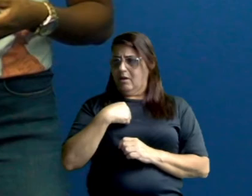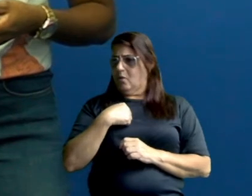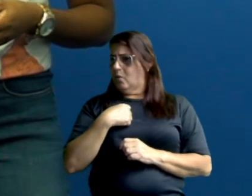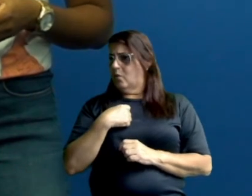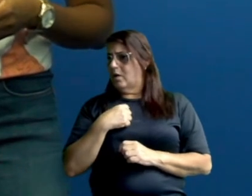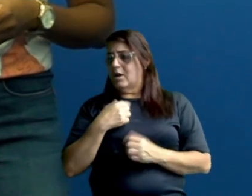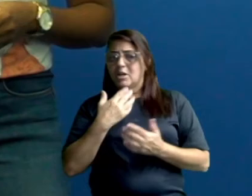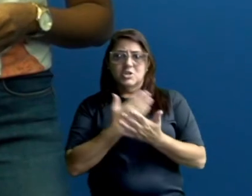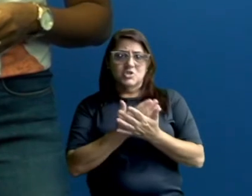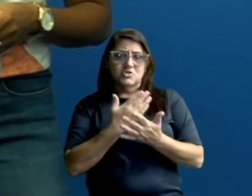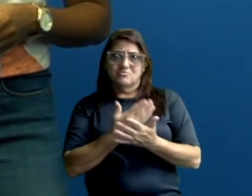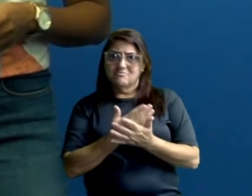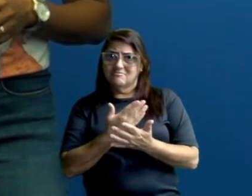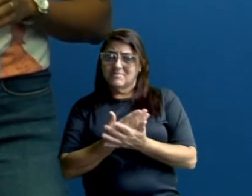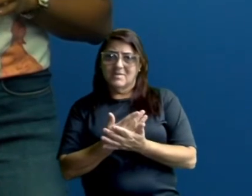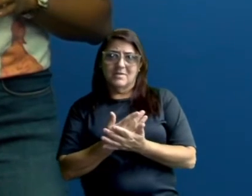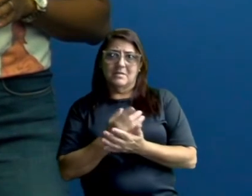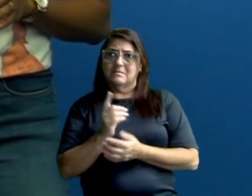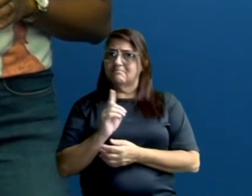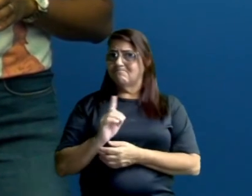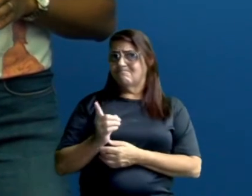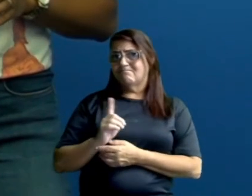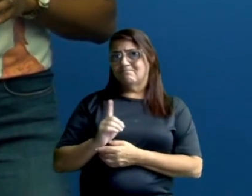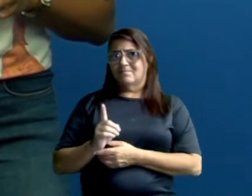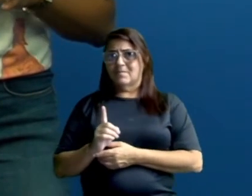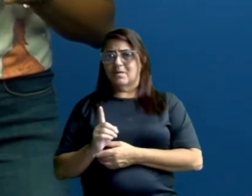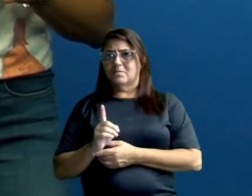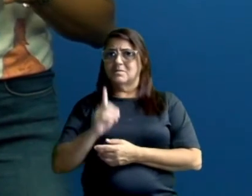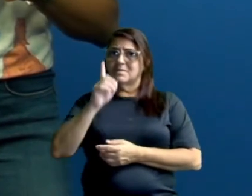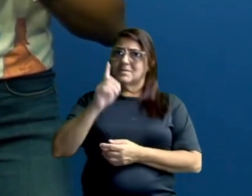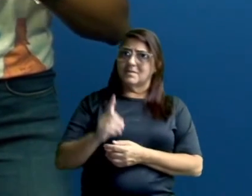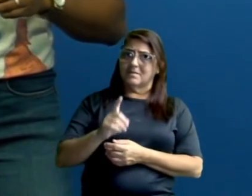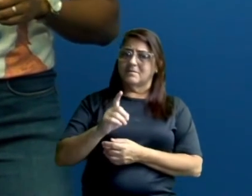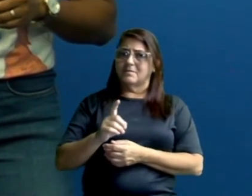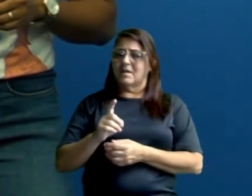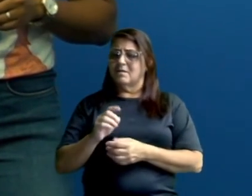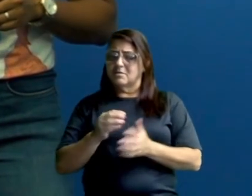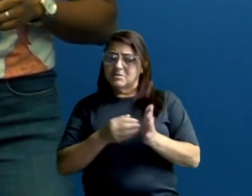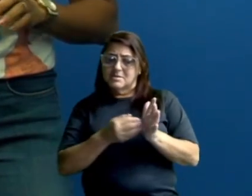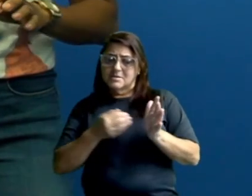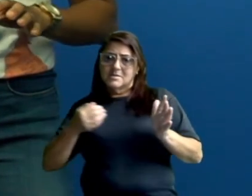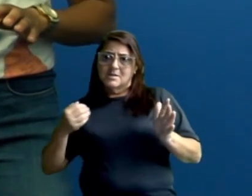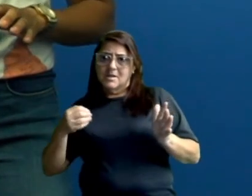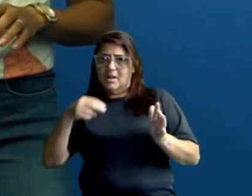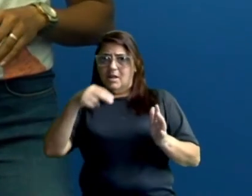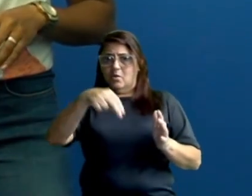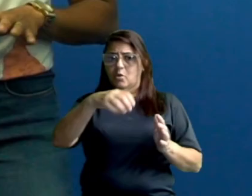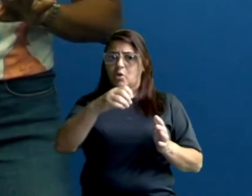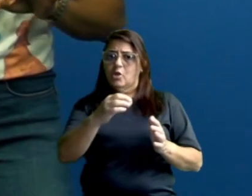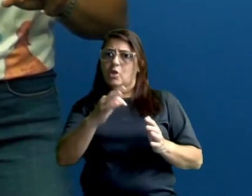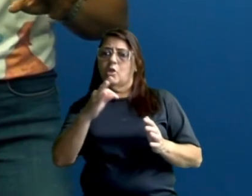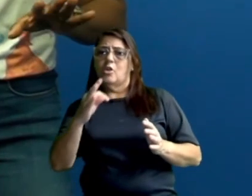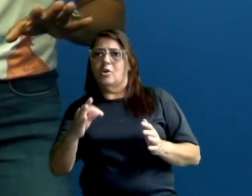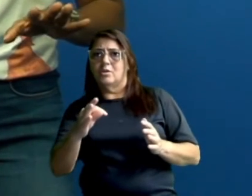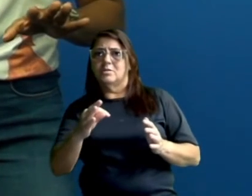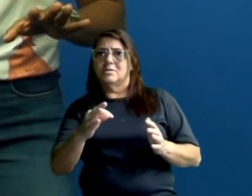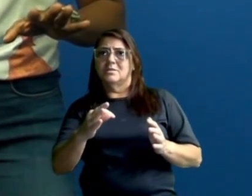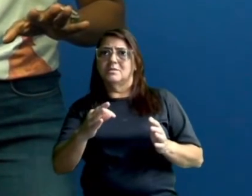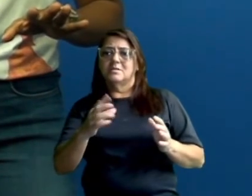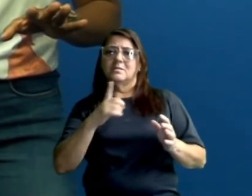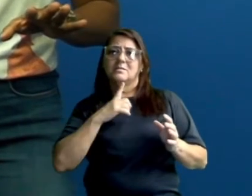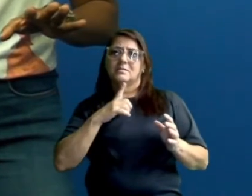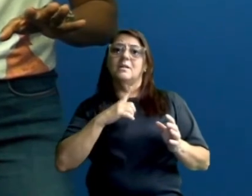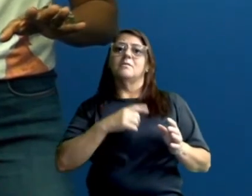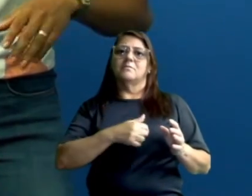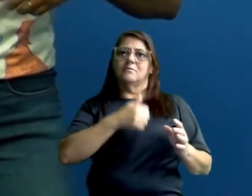não sou um estudante. Certinho? Então, se você tira esse not dessa frase, você já tem